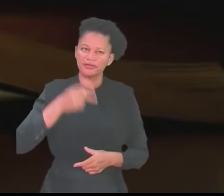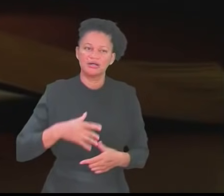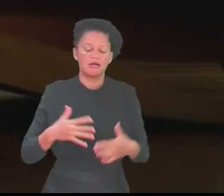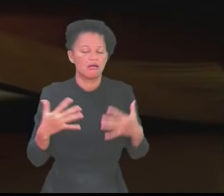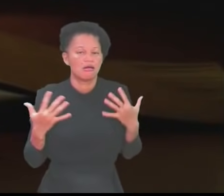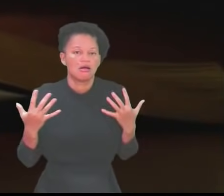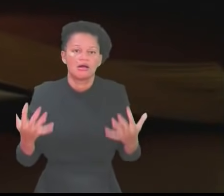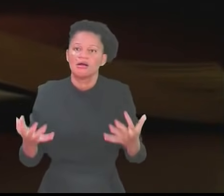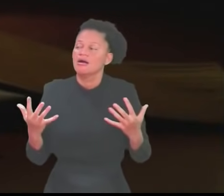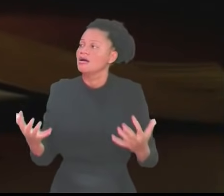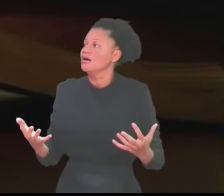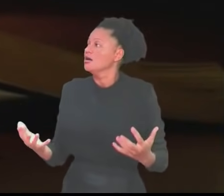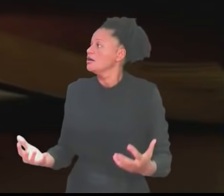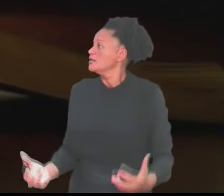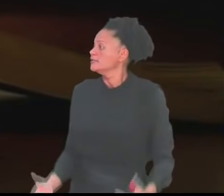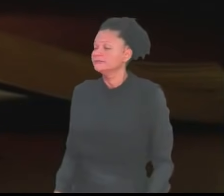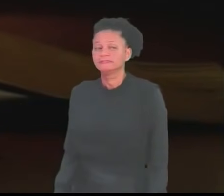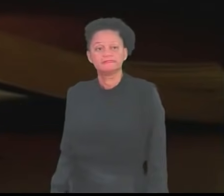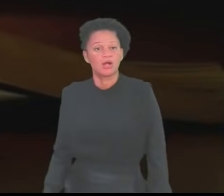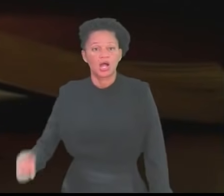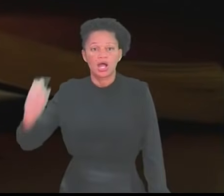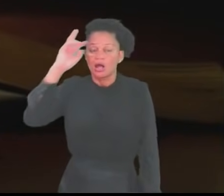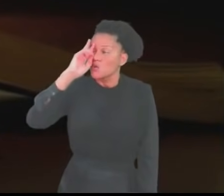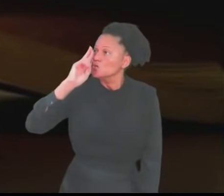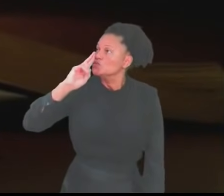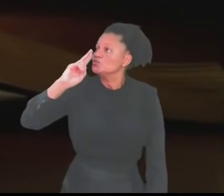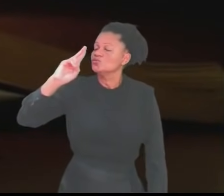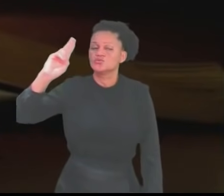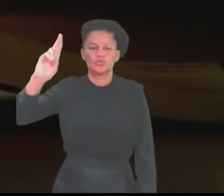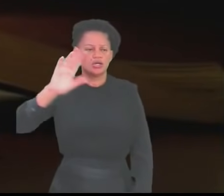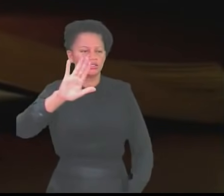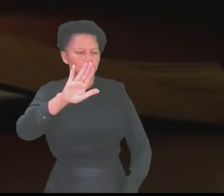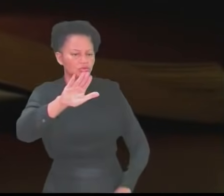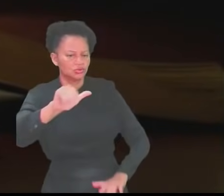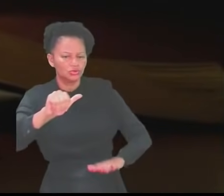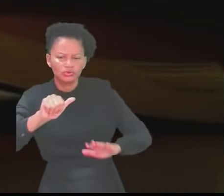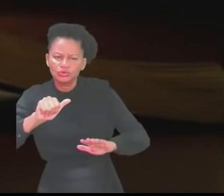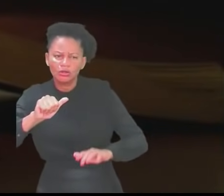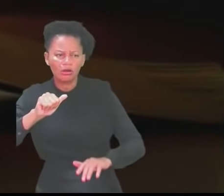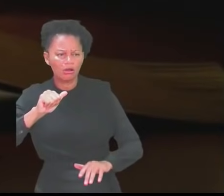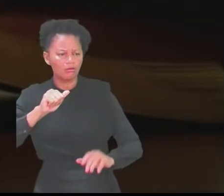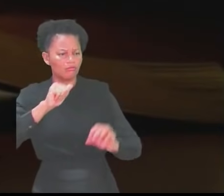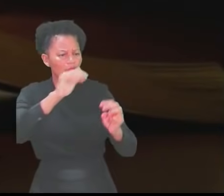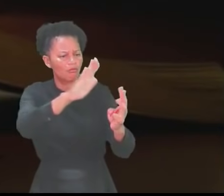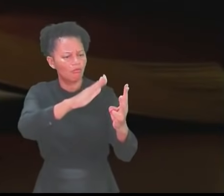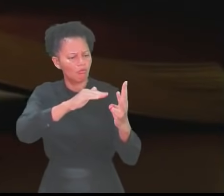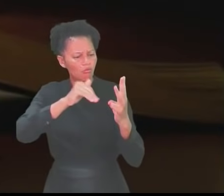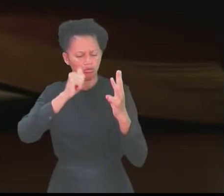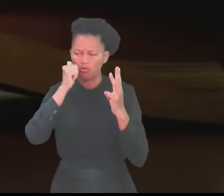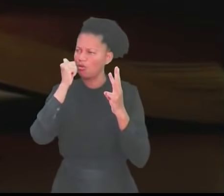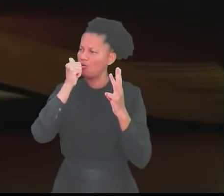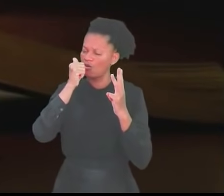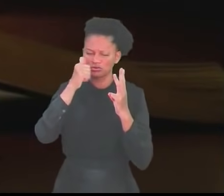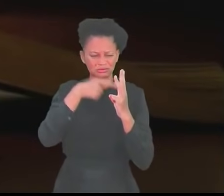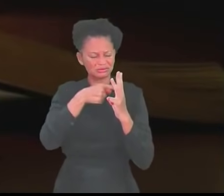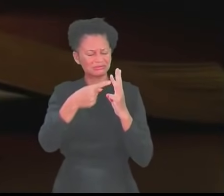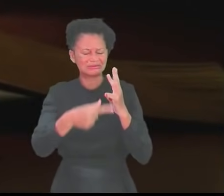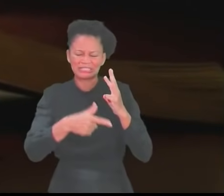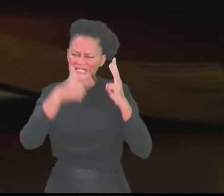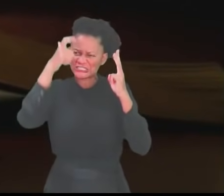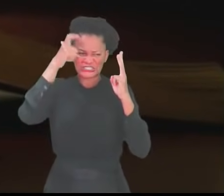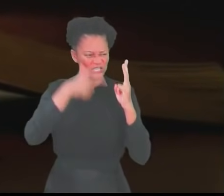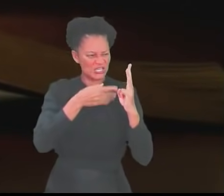ah, que o Senhor chamou a estes três reis para os entregar